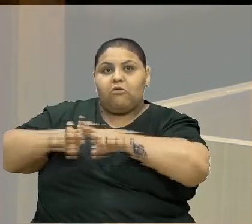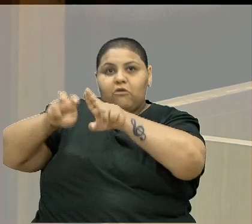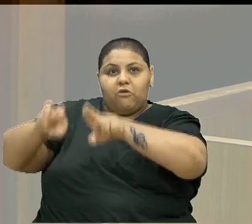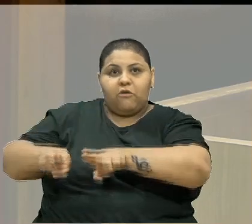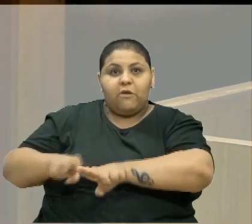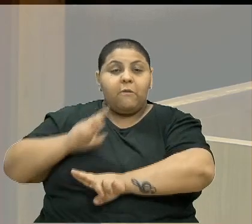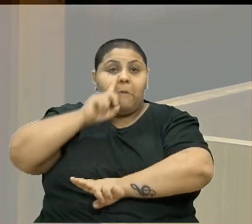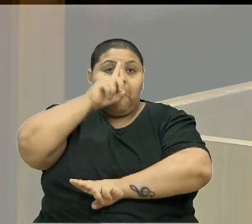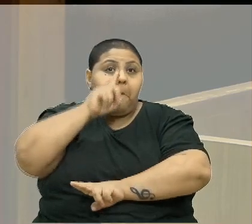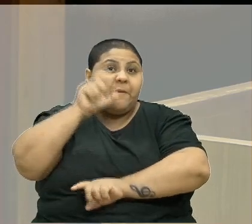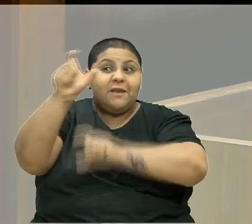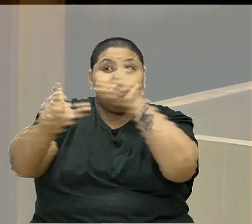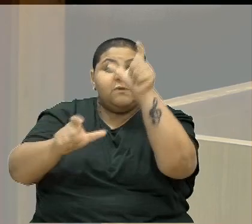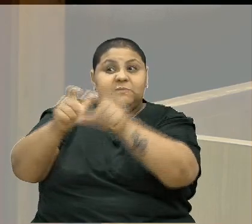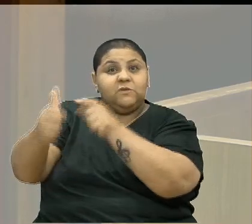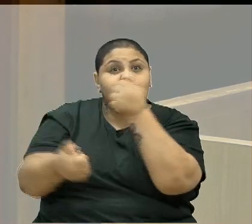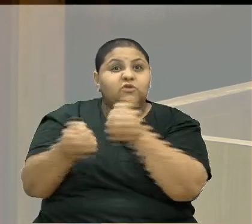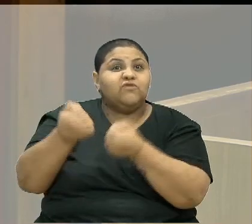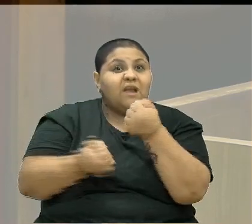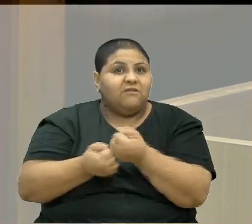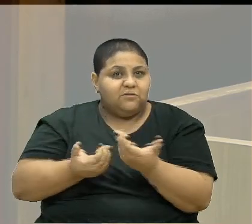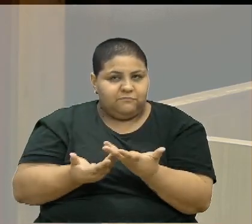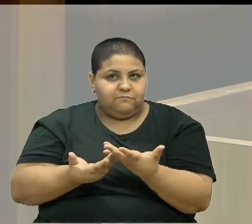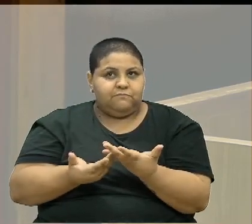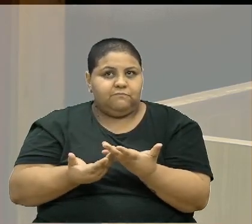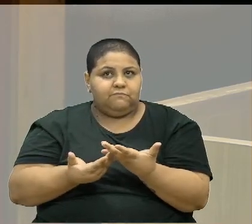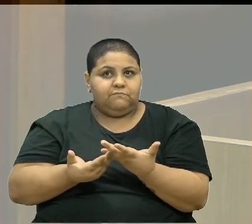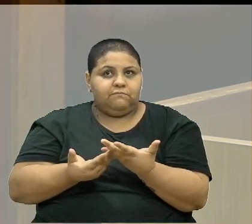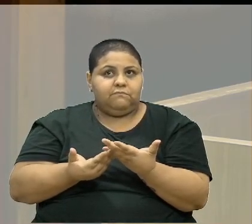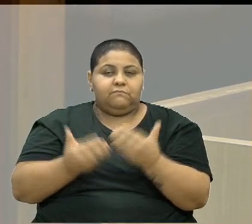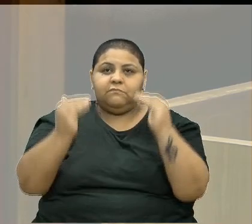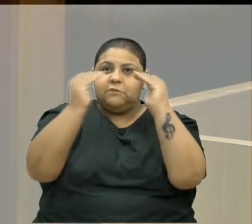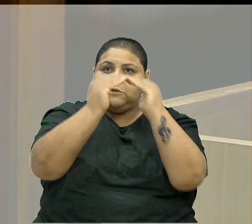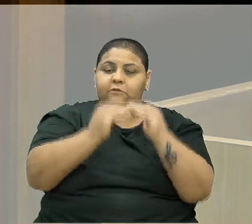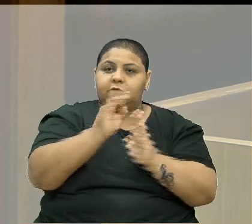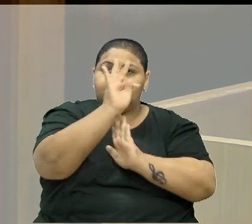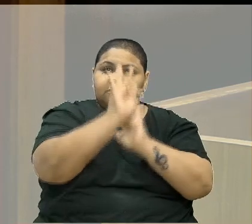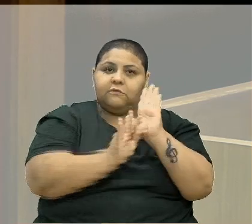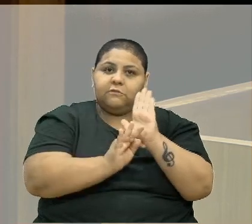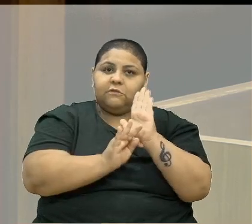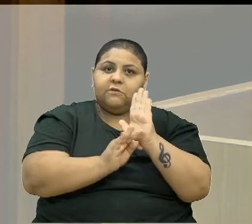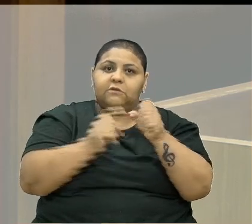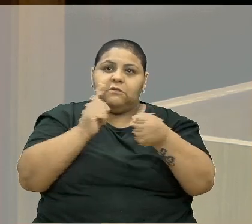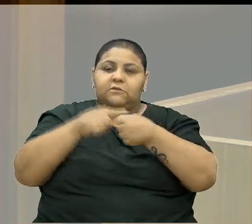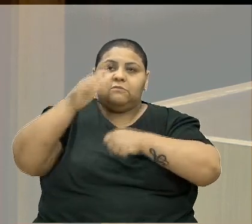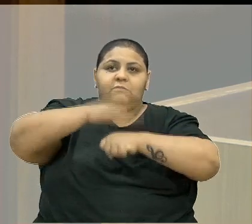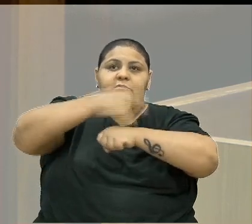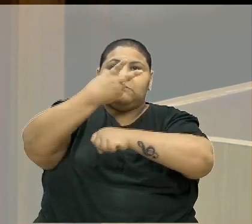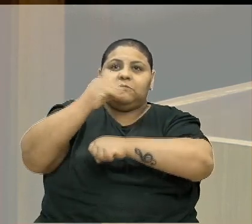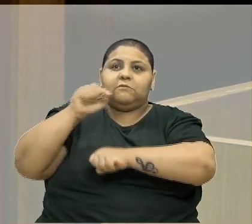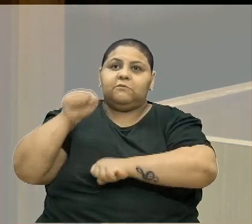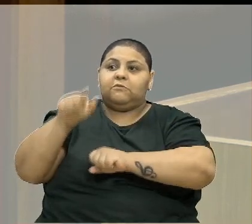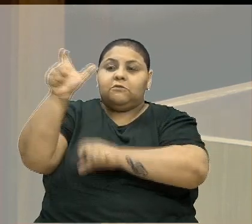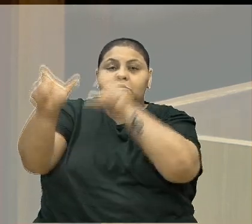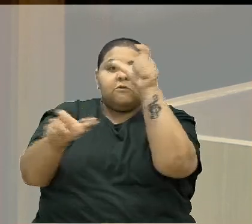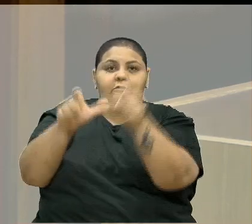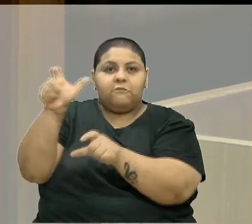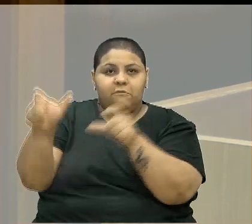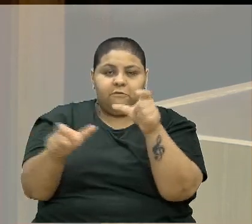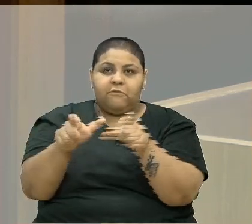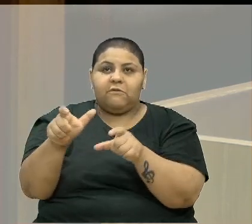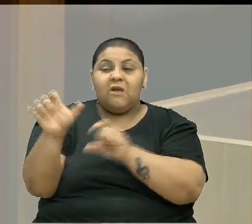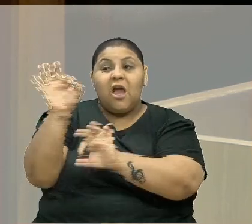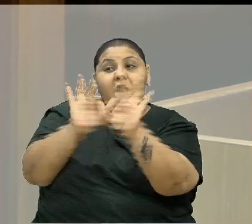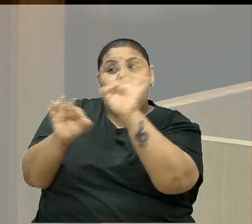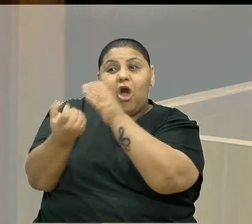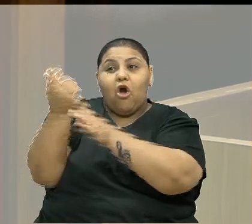às pessoas e ao trânsito. De acordo com o texto, os municípios com mais de 20 mil habitantes ficarão condicionados a